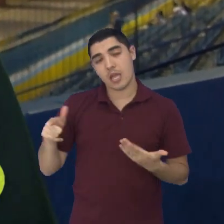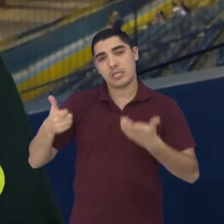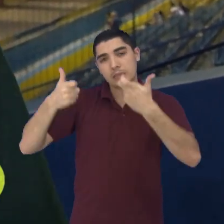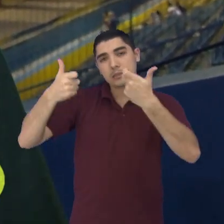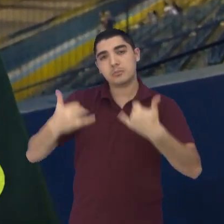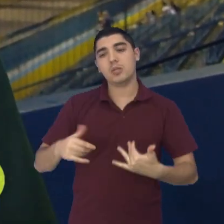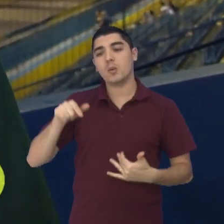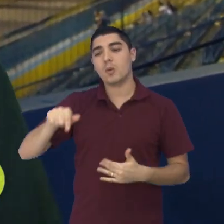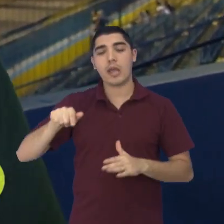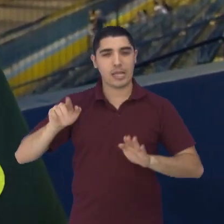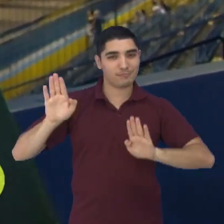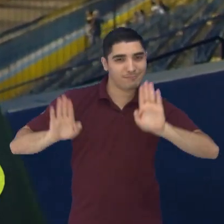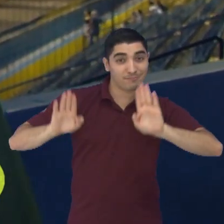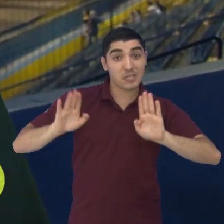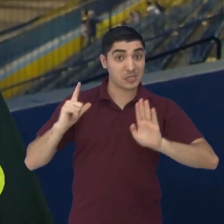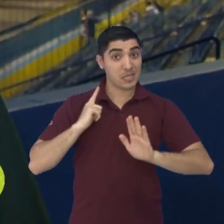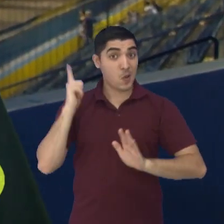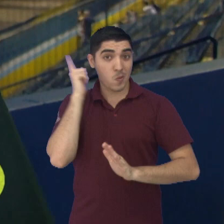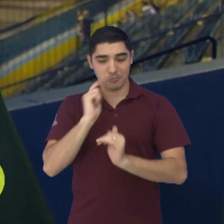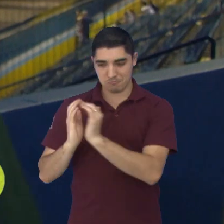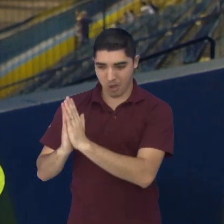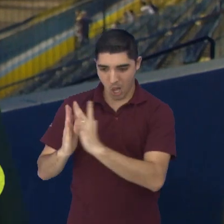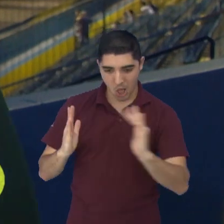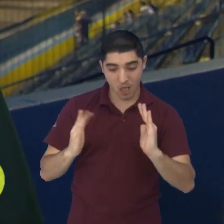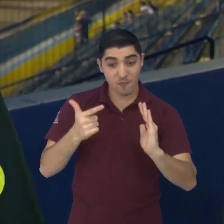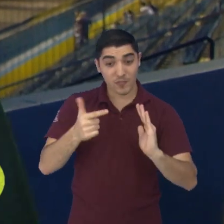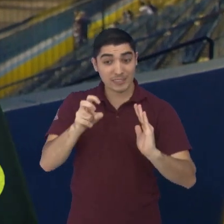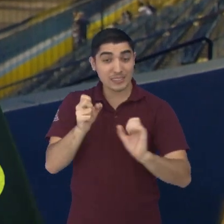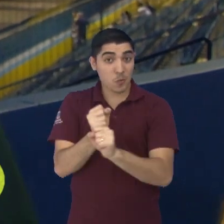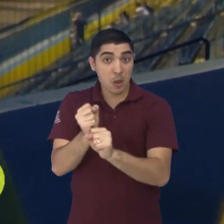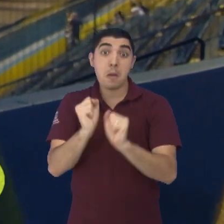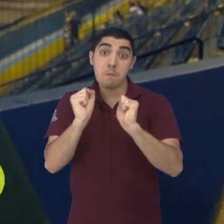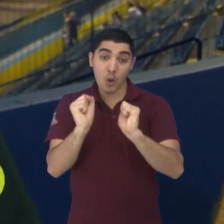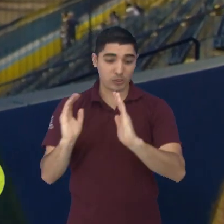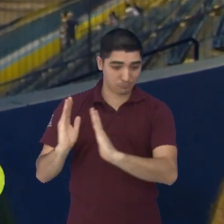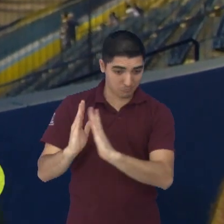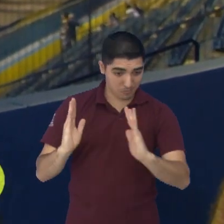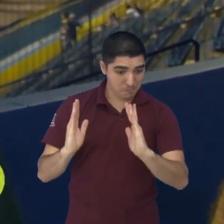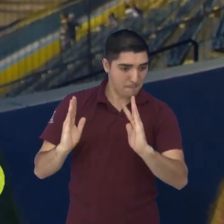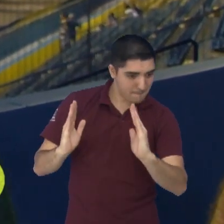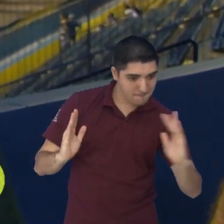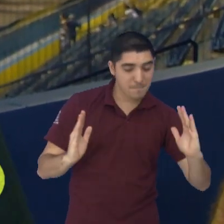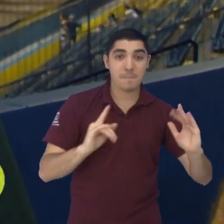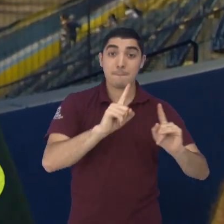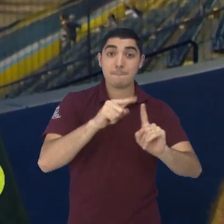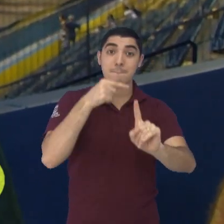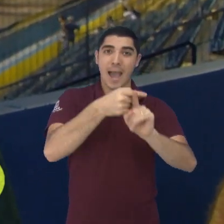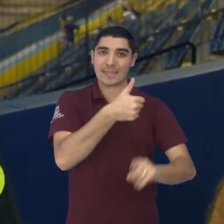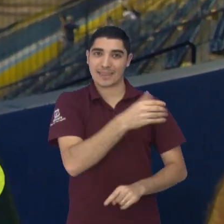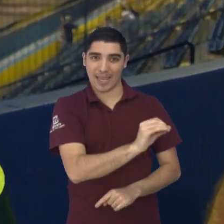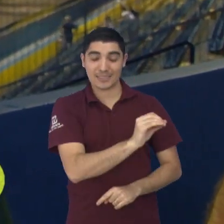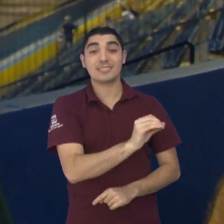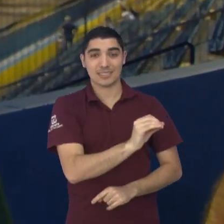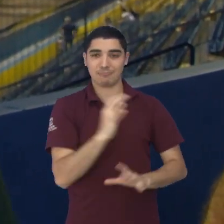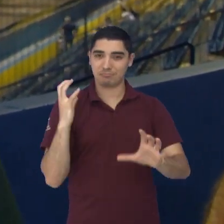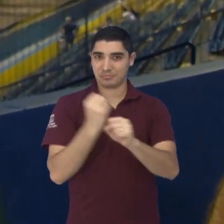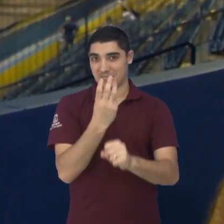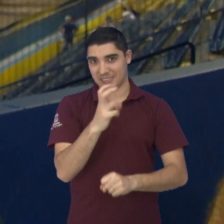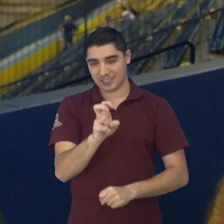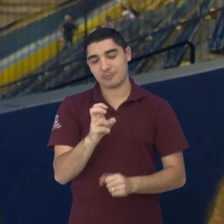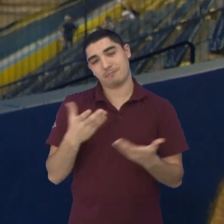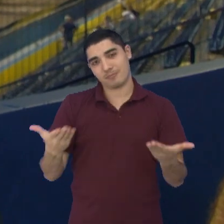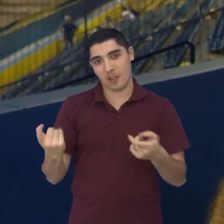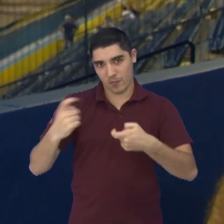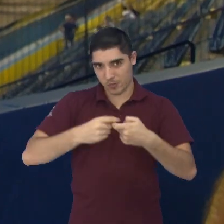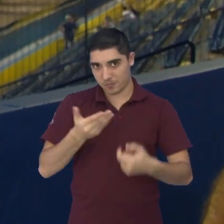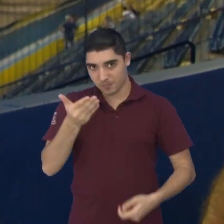Martins Pereira, por mais 25 anos aí, prorrogável por mais 10, o grupo vai estar gerindo aí também o estádio Martins Pereira. Voltamos